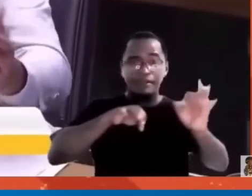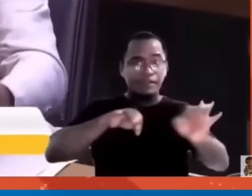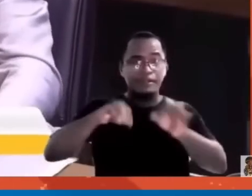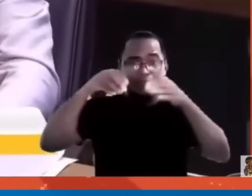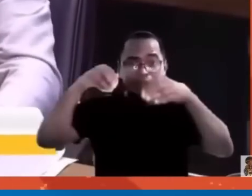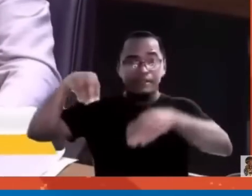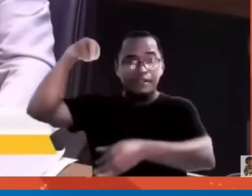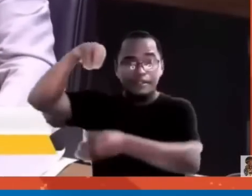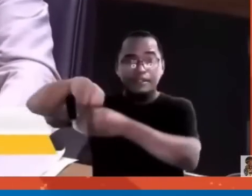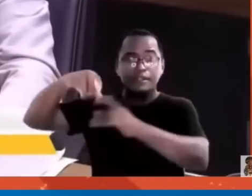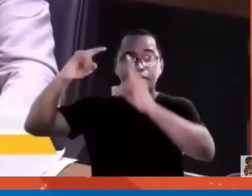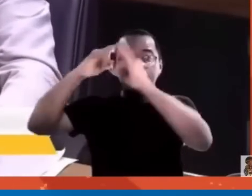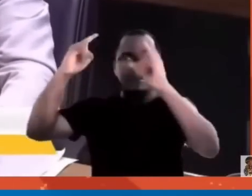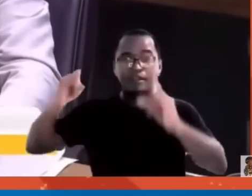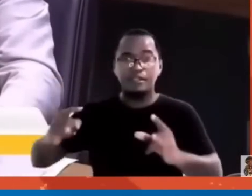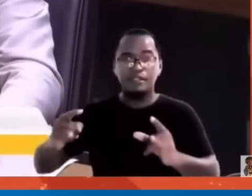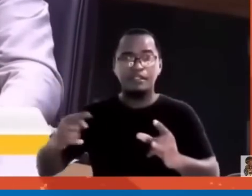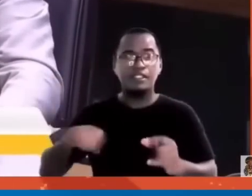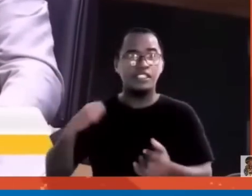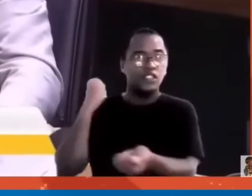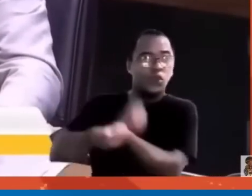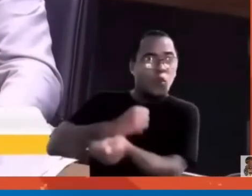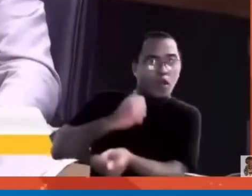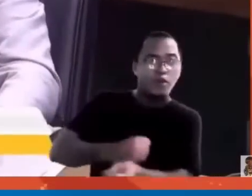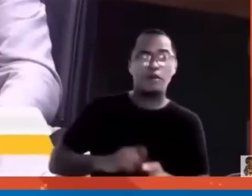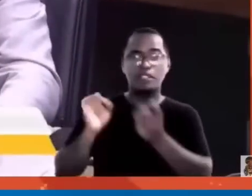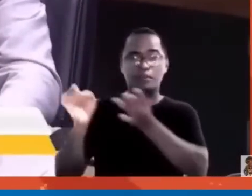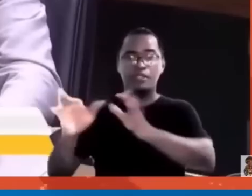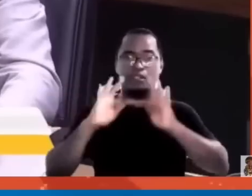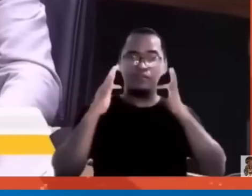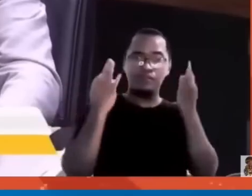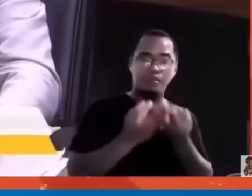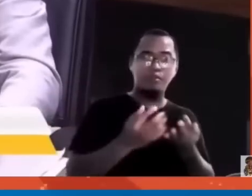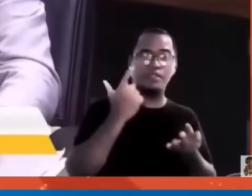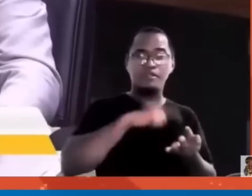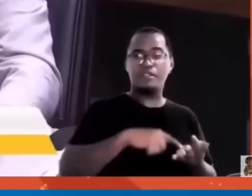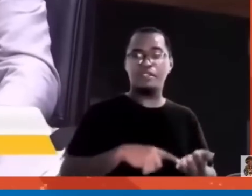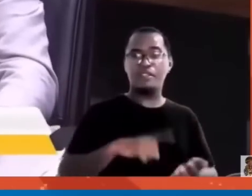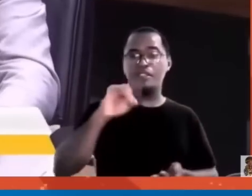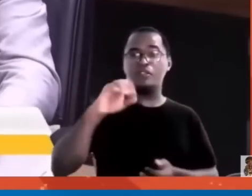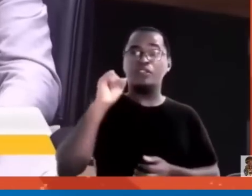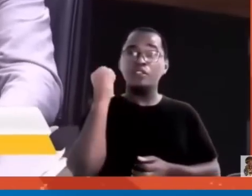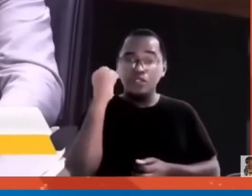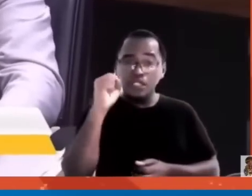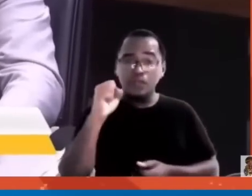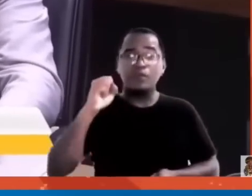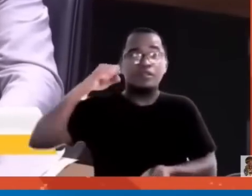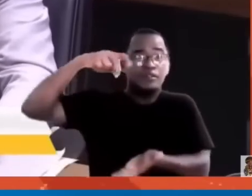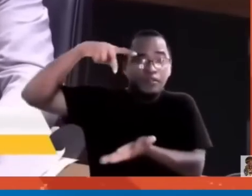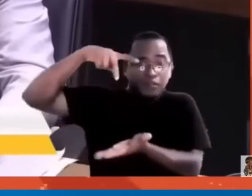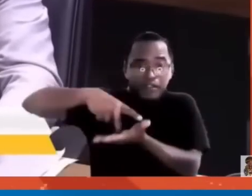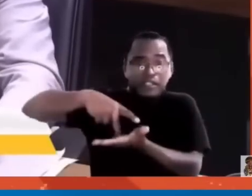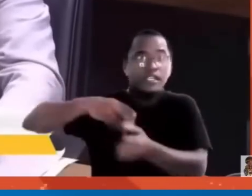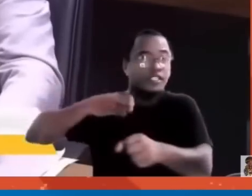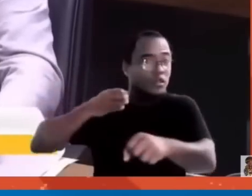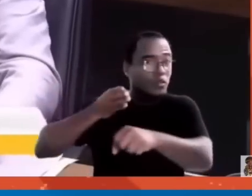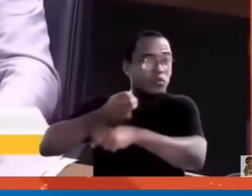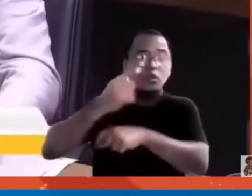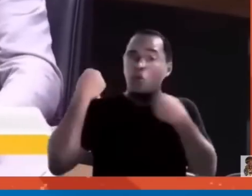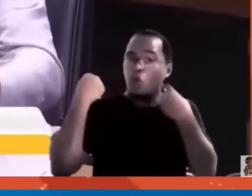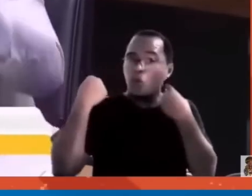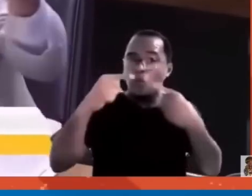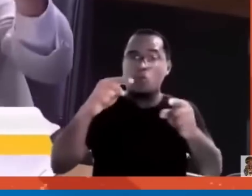heróis, porque estavam abandonando a família, lutando pelo país. E que no dia 8 atentaram sim contra a democracia. E